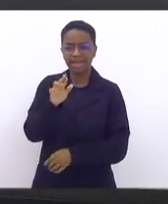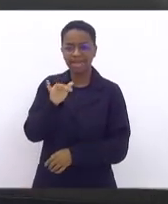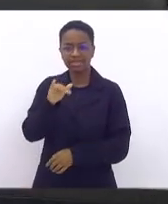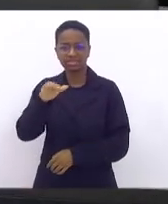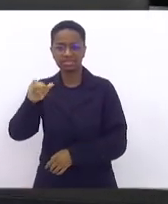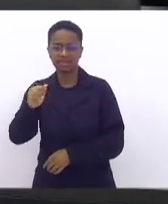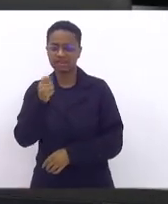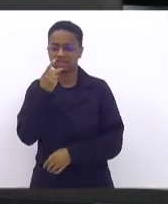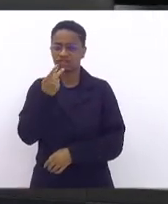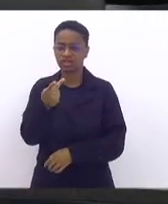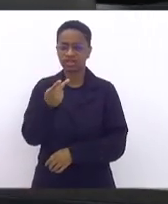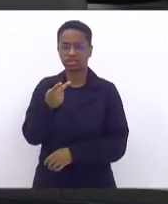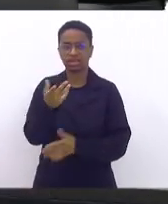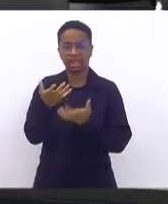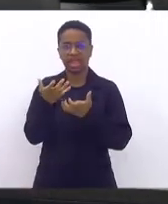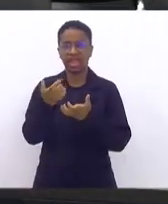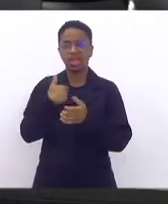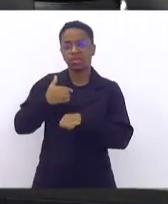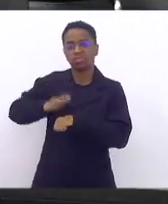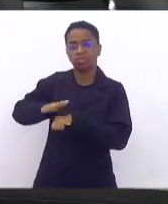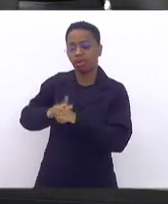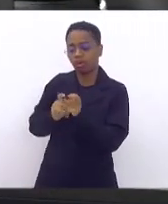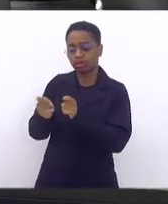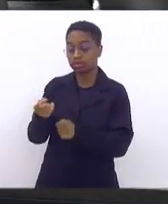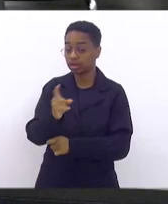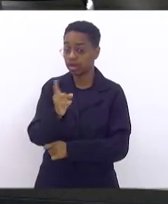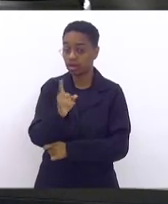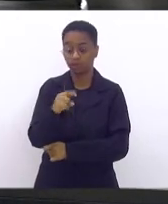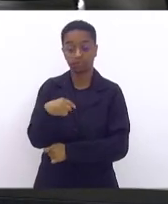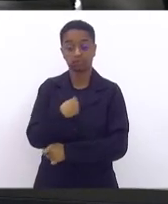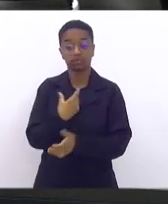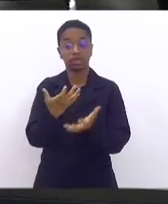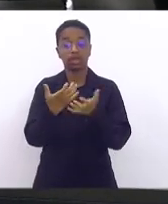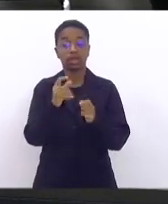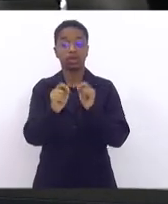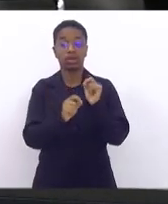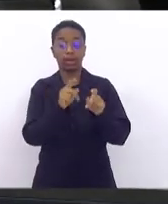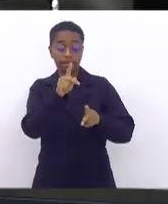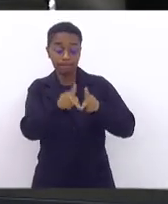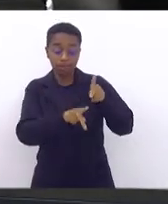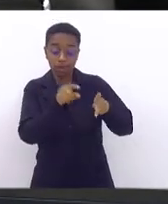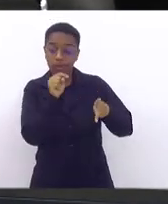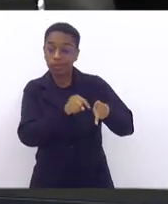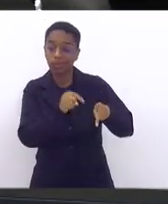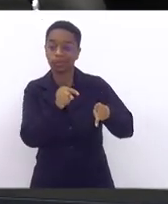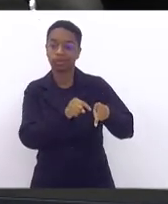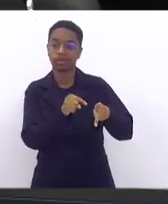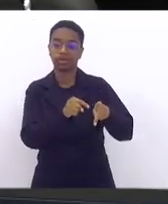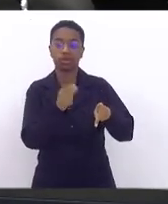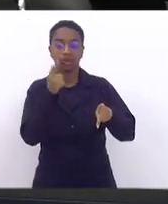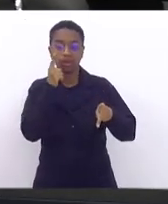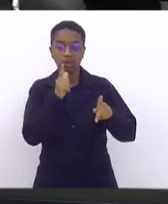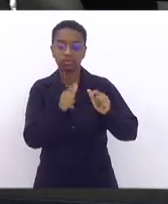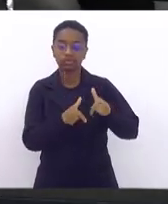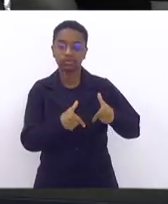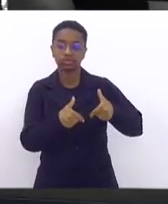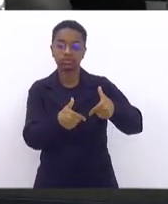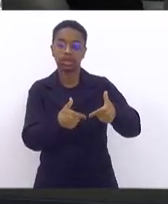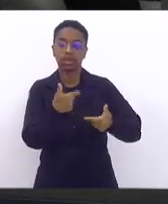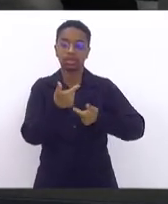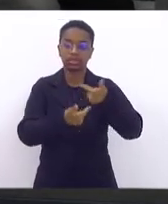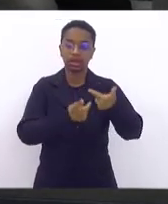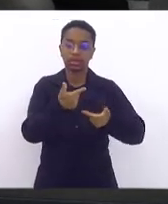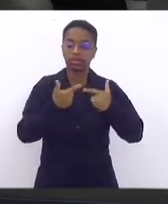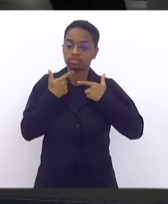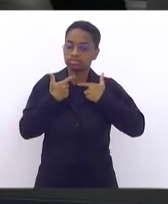vamos mandar em nós mesmos. Nós queremos é que a população possa contar com um trabalho